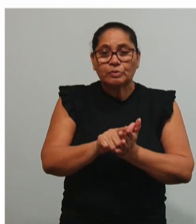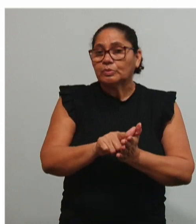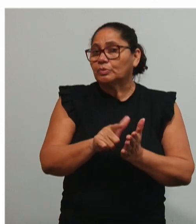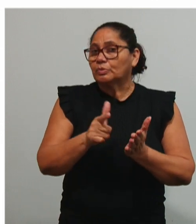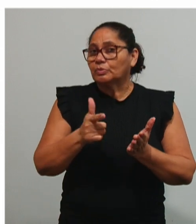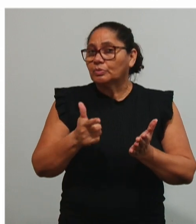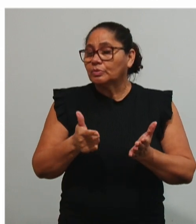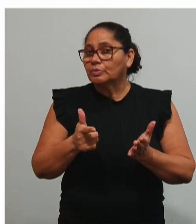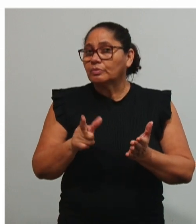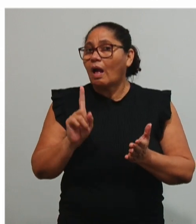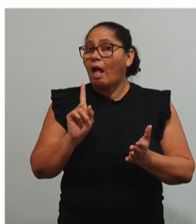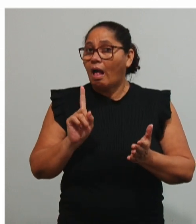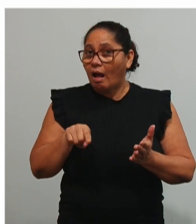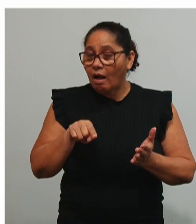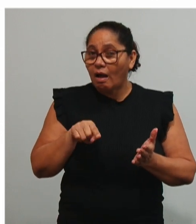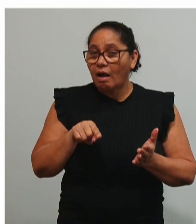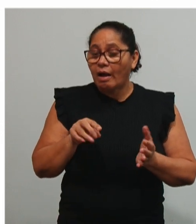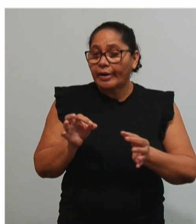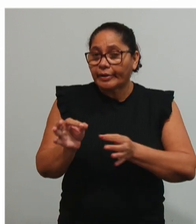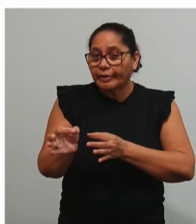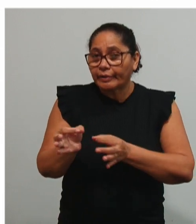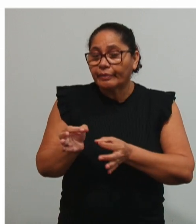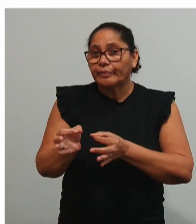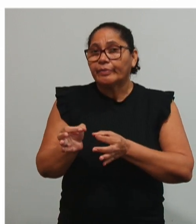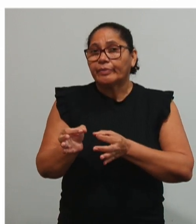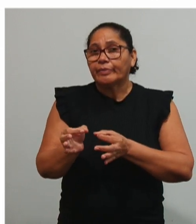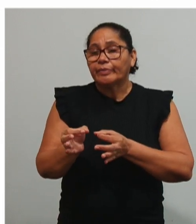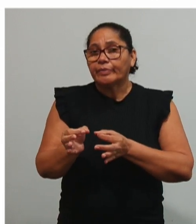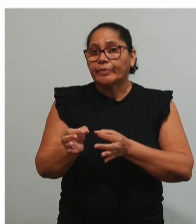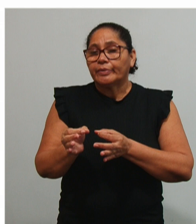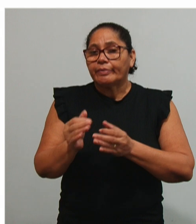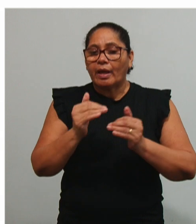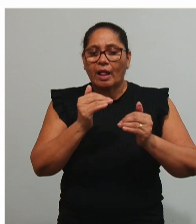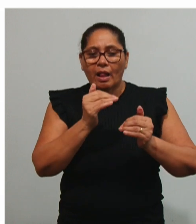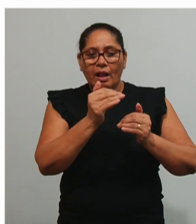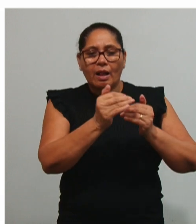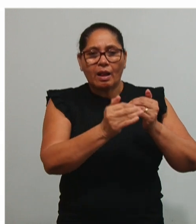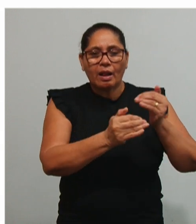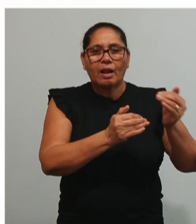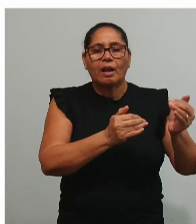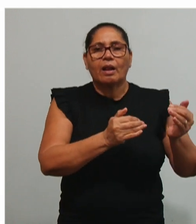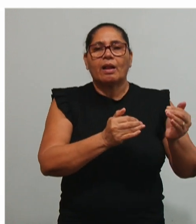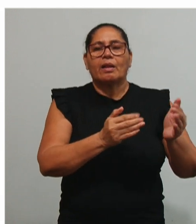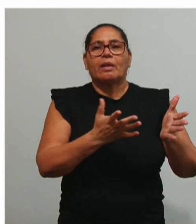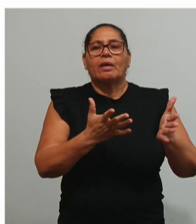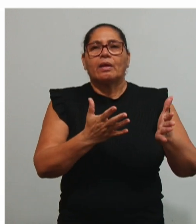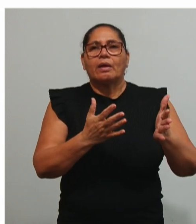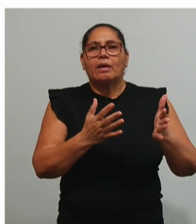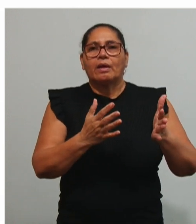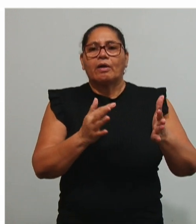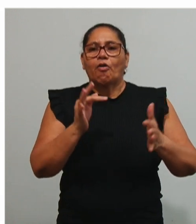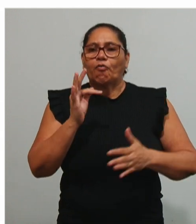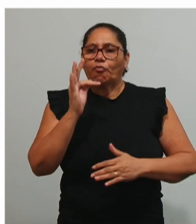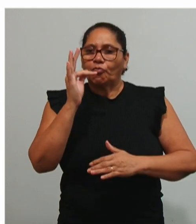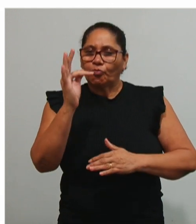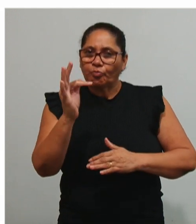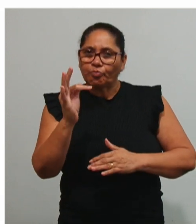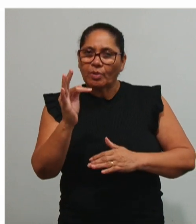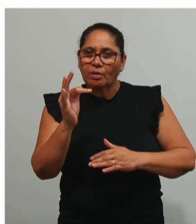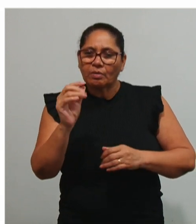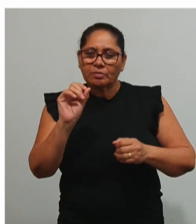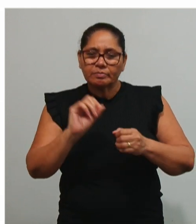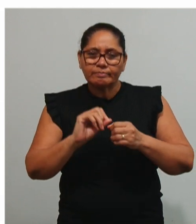né, é o planejamento como um procedimento formal para produzir